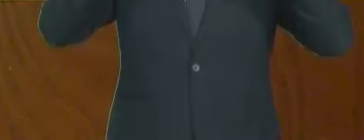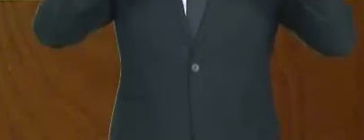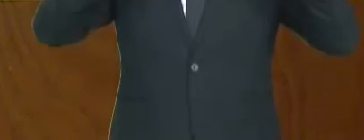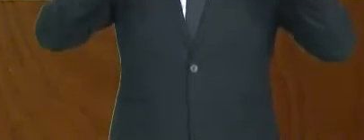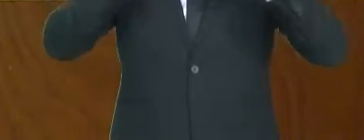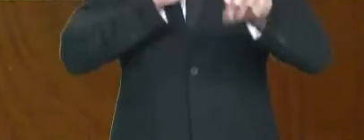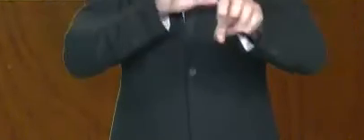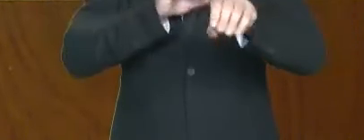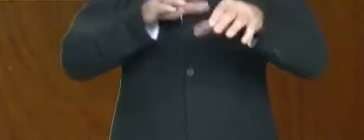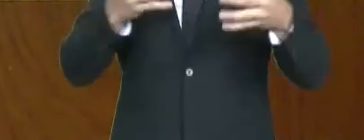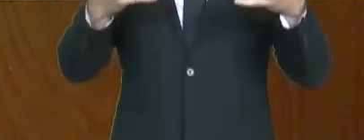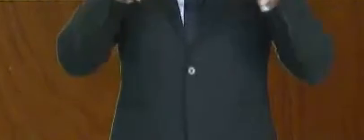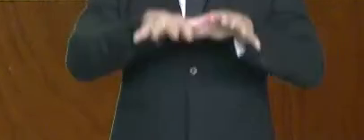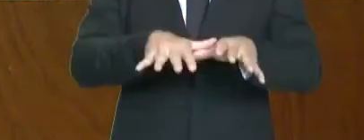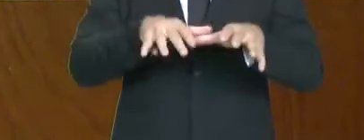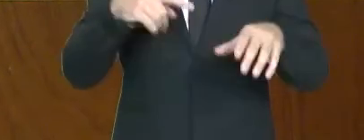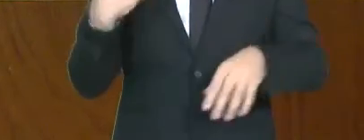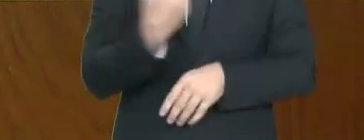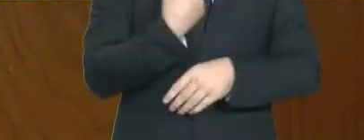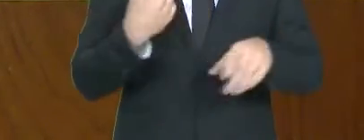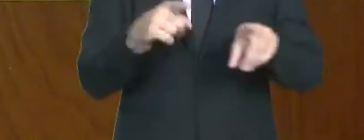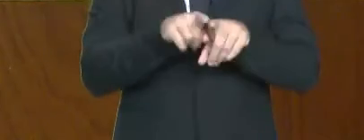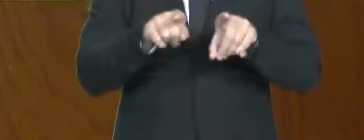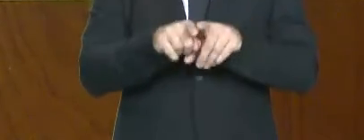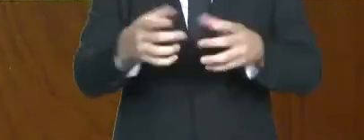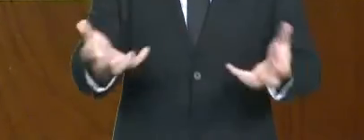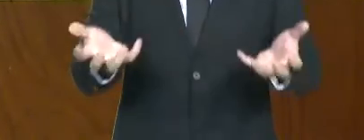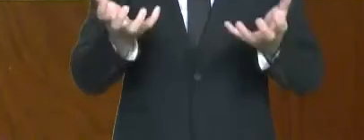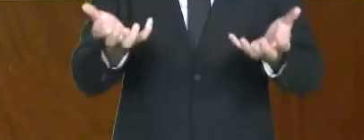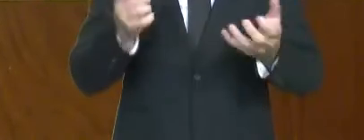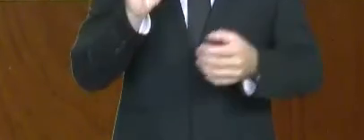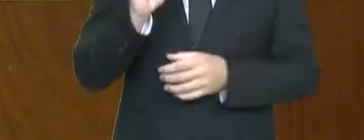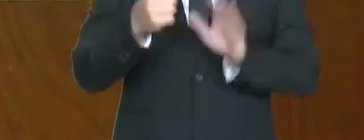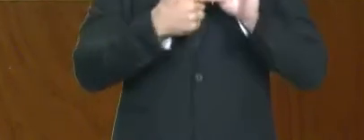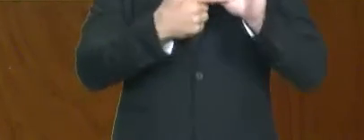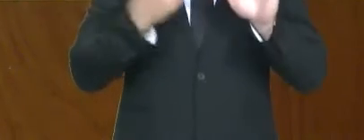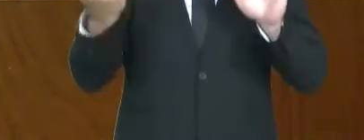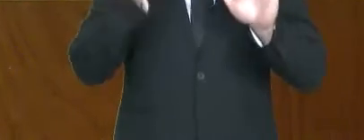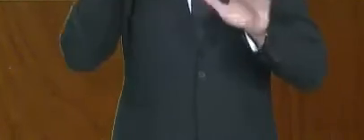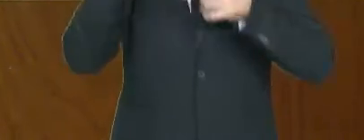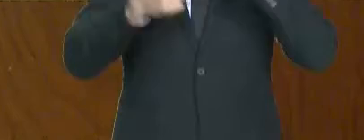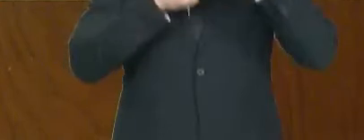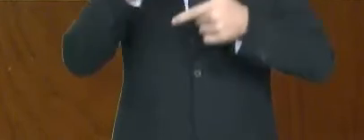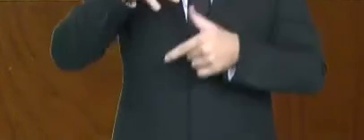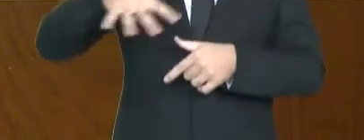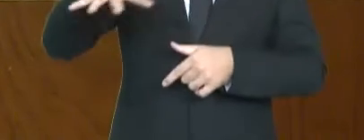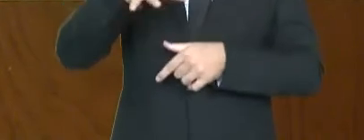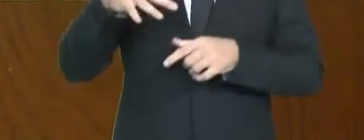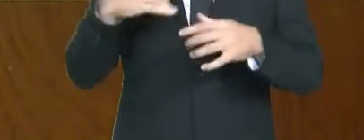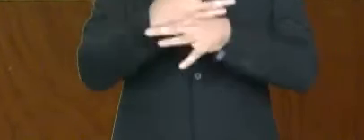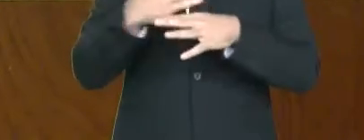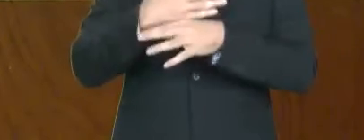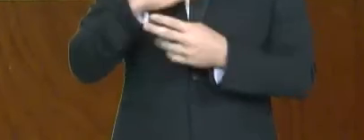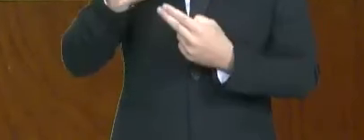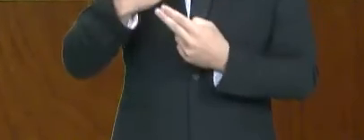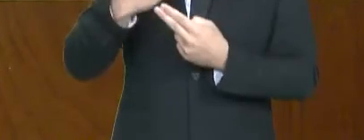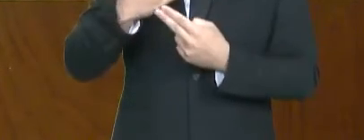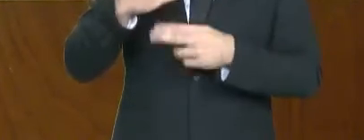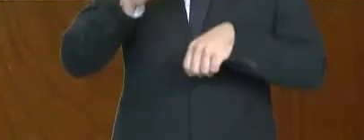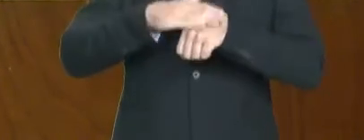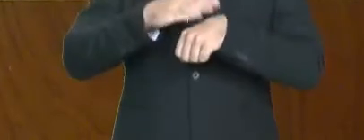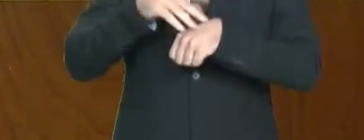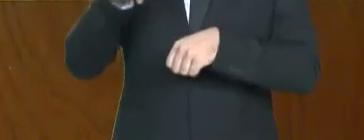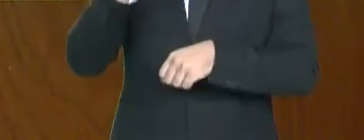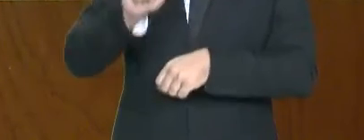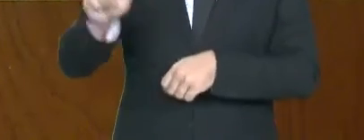inclusiva, nós também queremos aqui destacar um trabalho importante da cidade de Timon, feito pela Associação dos